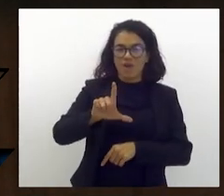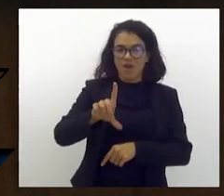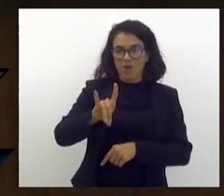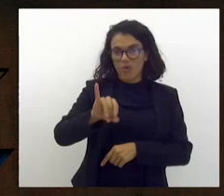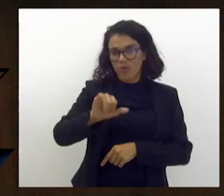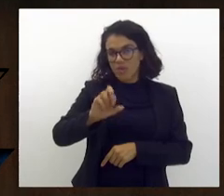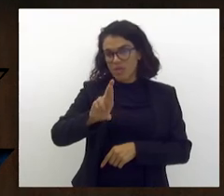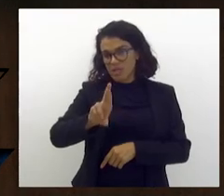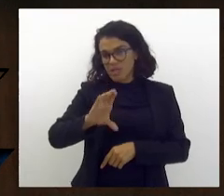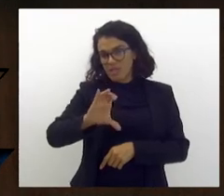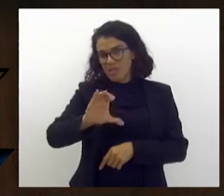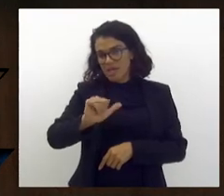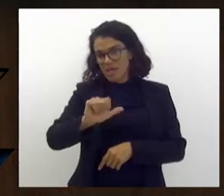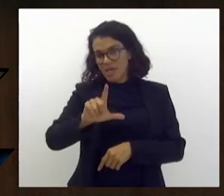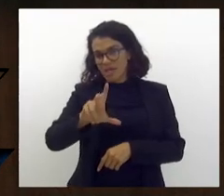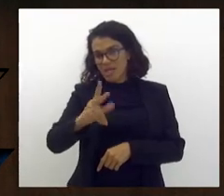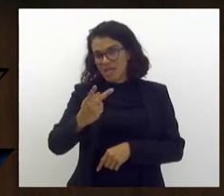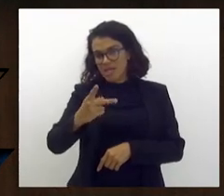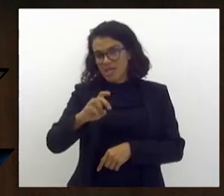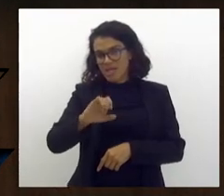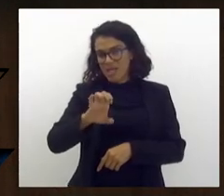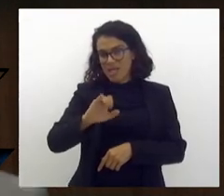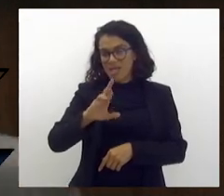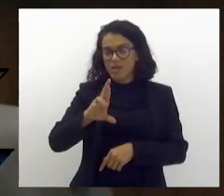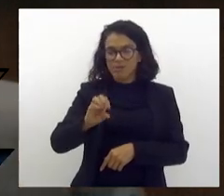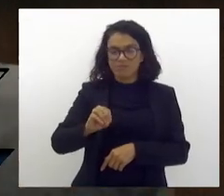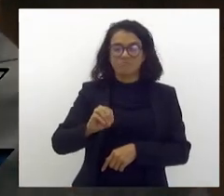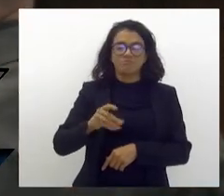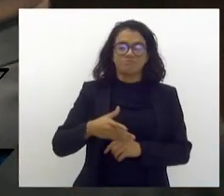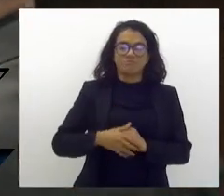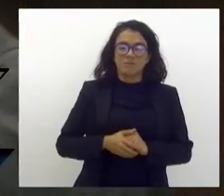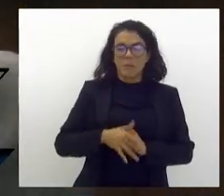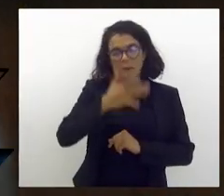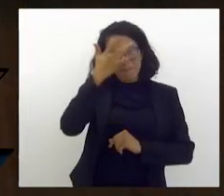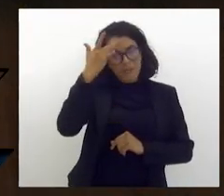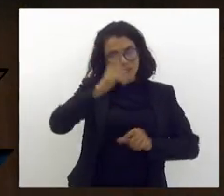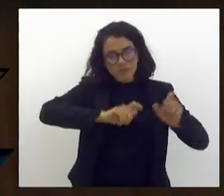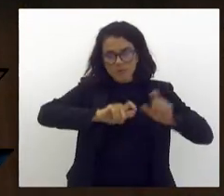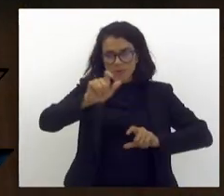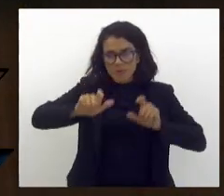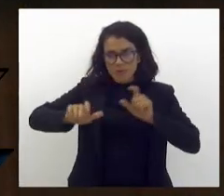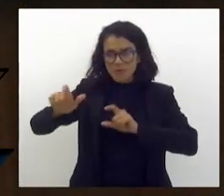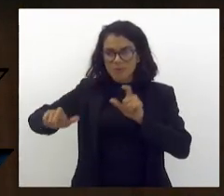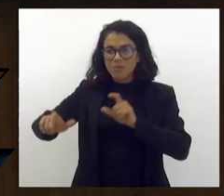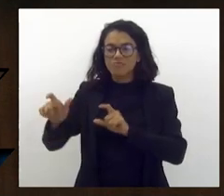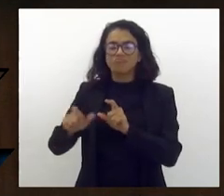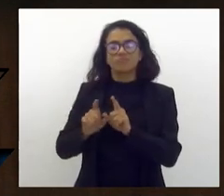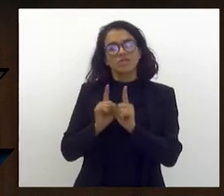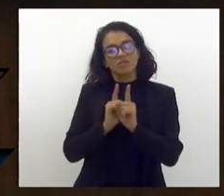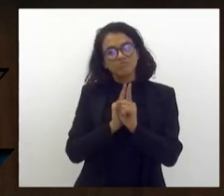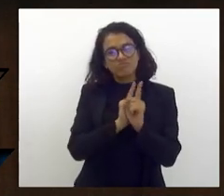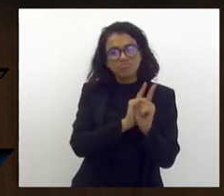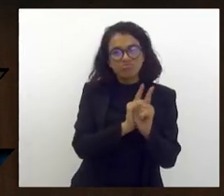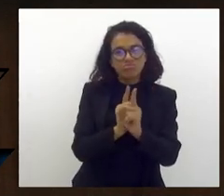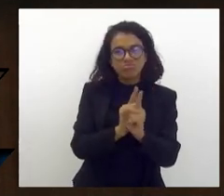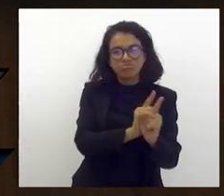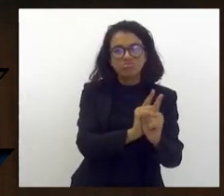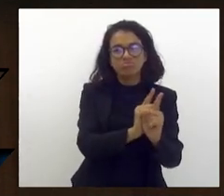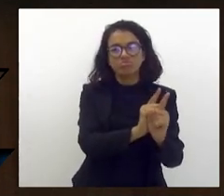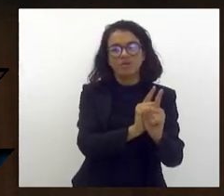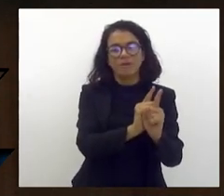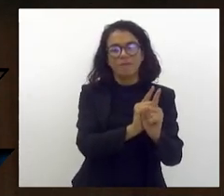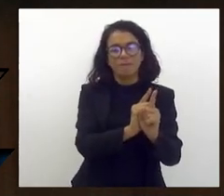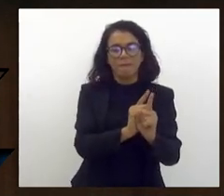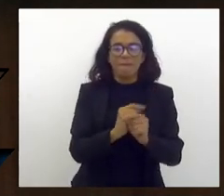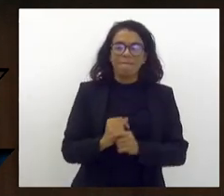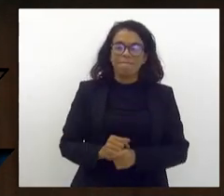pessoas, bispos, padres, leigos, pessoas que caminharam ombro a ombro com Dom Valdir. Foi uma